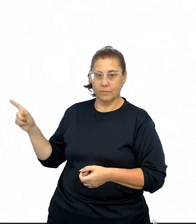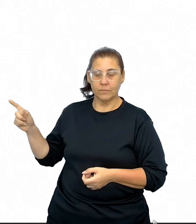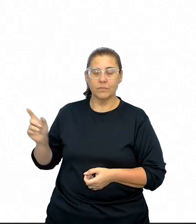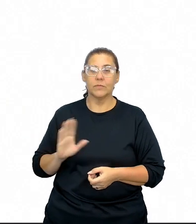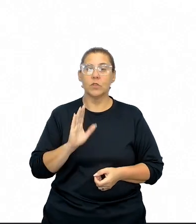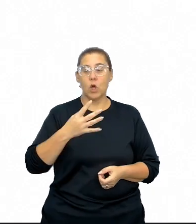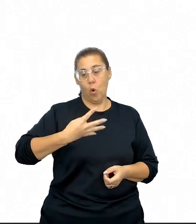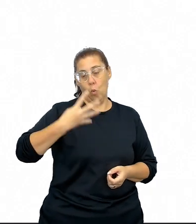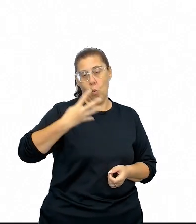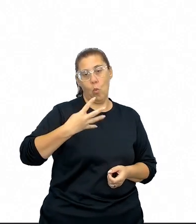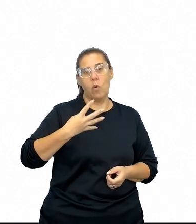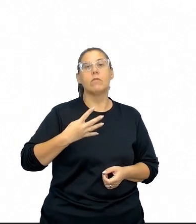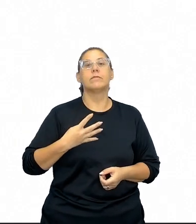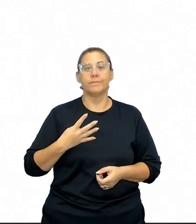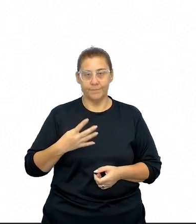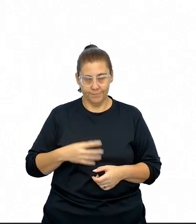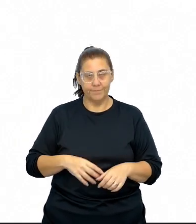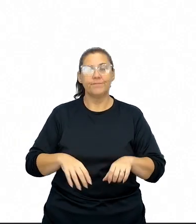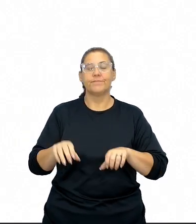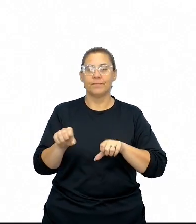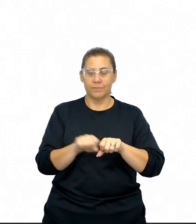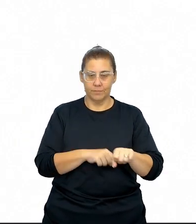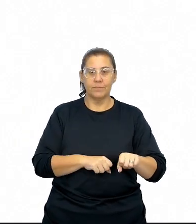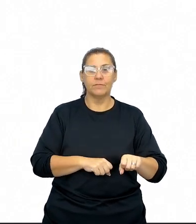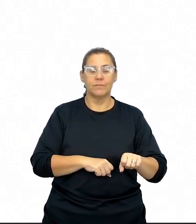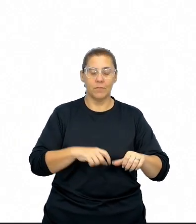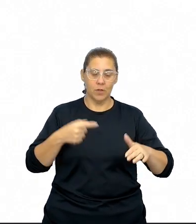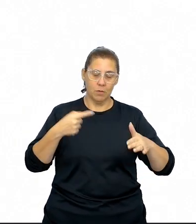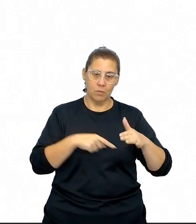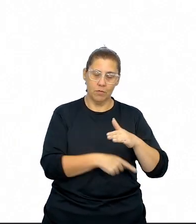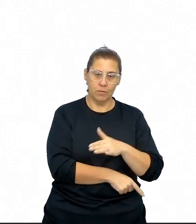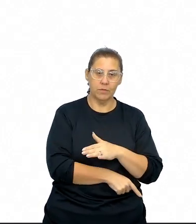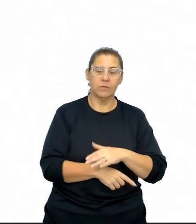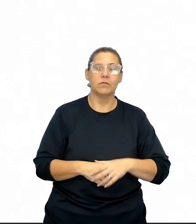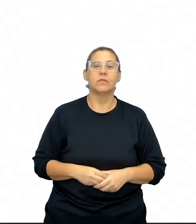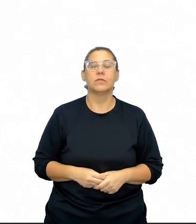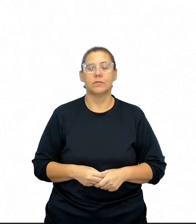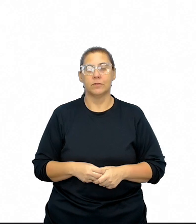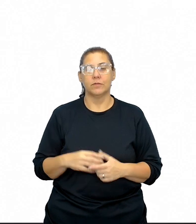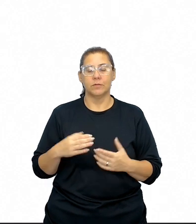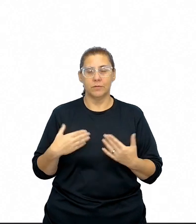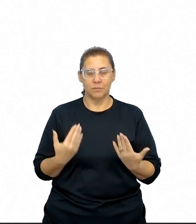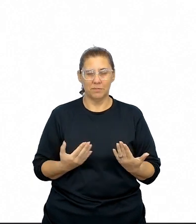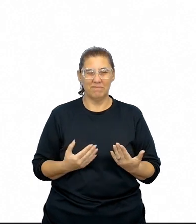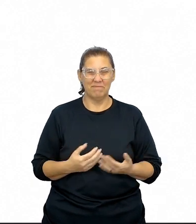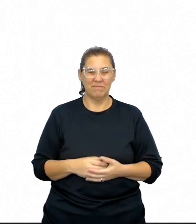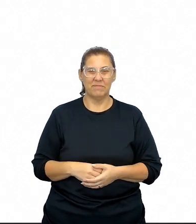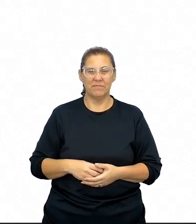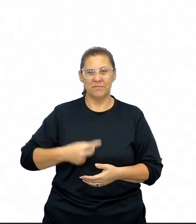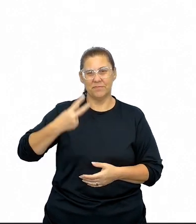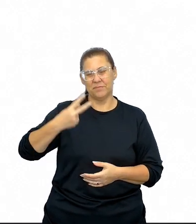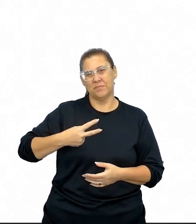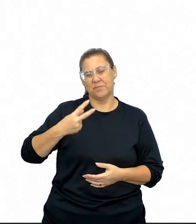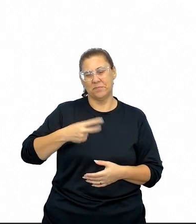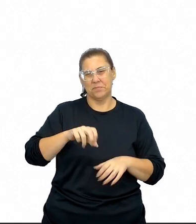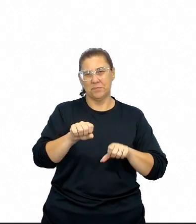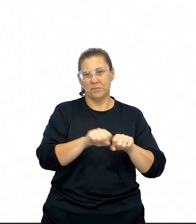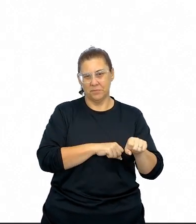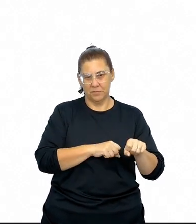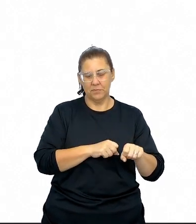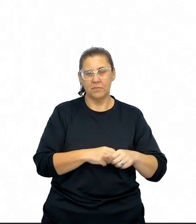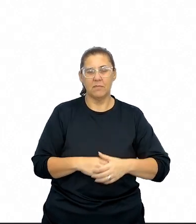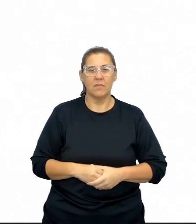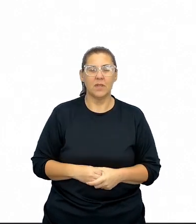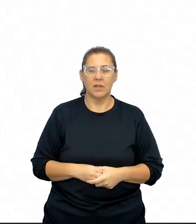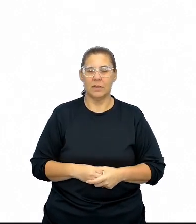nossa quarta formação do Programa de Recuperação e Aprofundamento, pensando aí no segundo bimestre, a segunda formação de ano